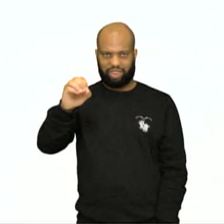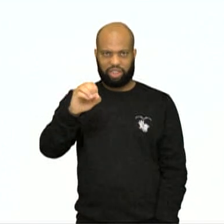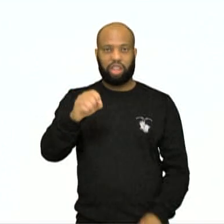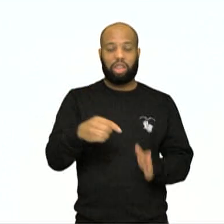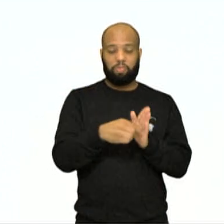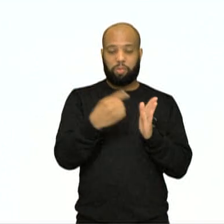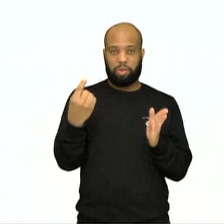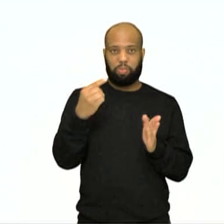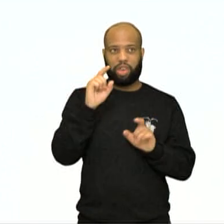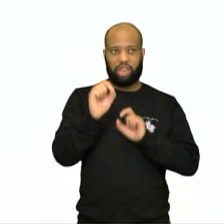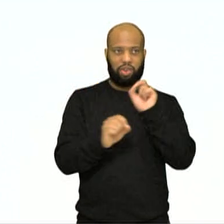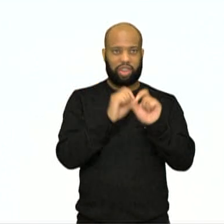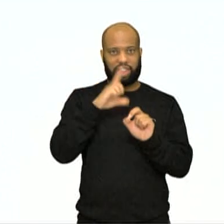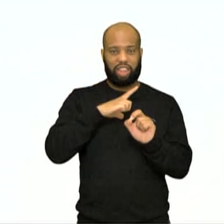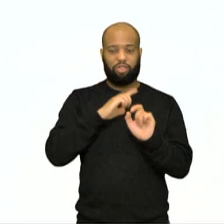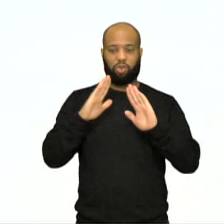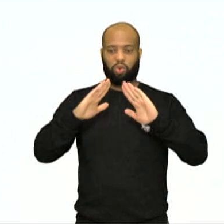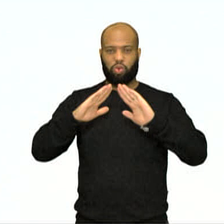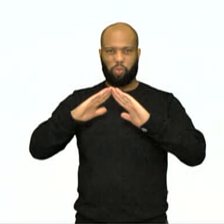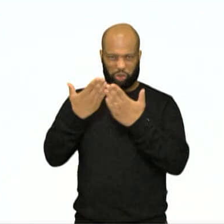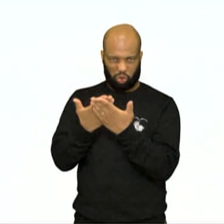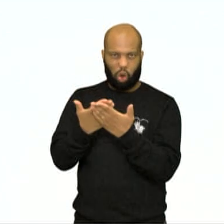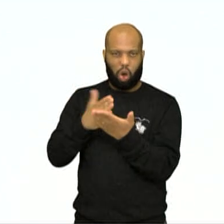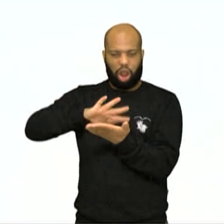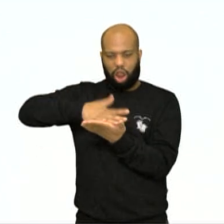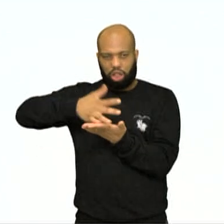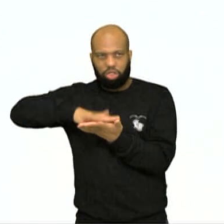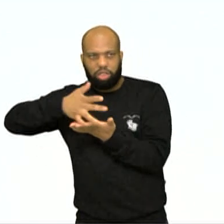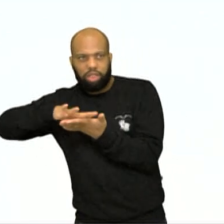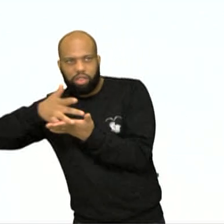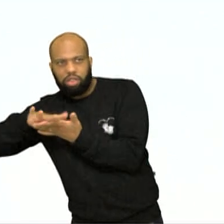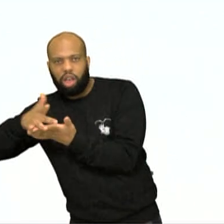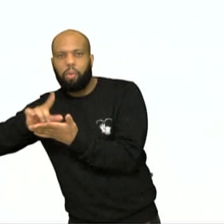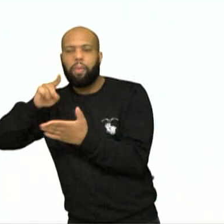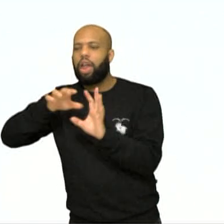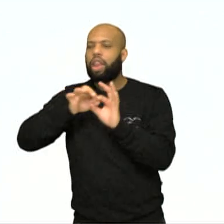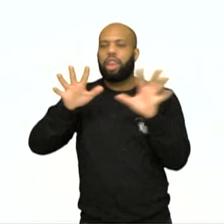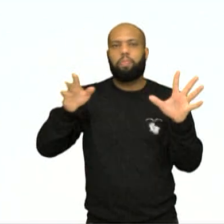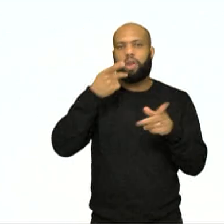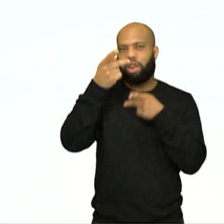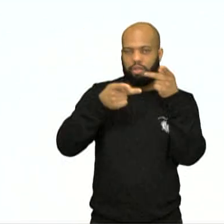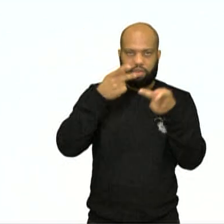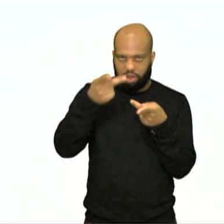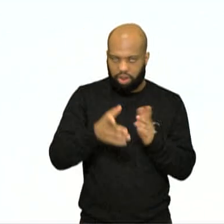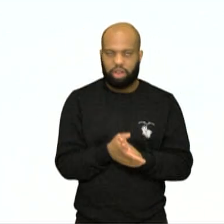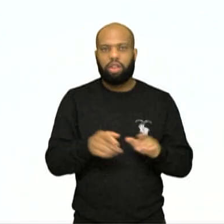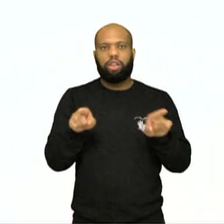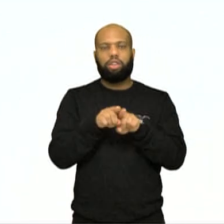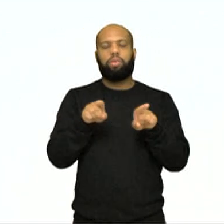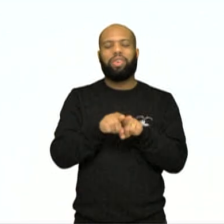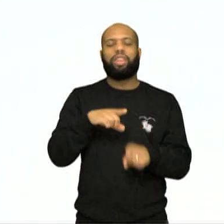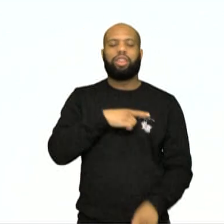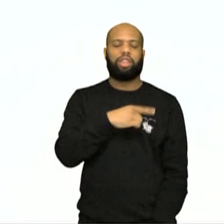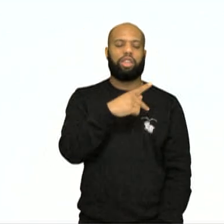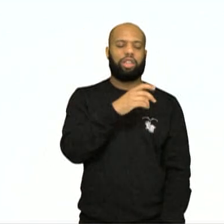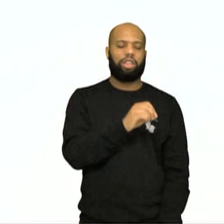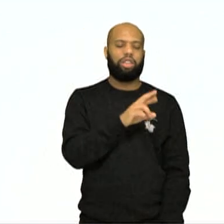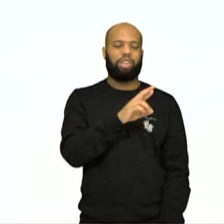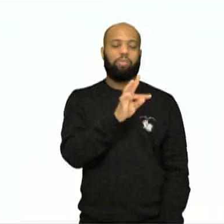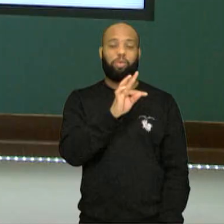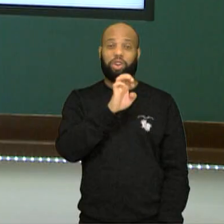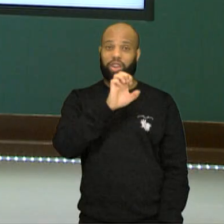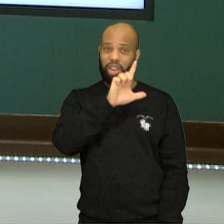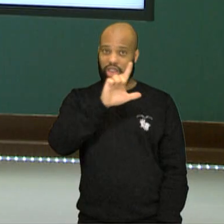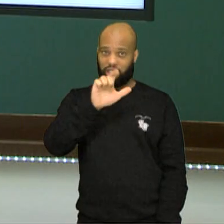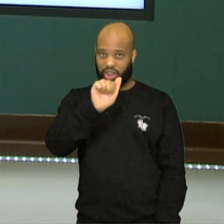Falar, que depois se tornou, né, Vai Como Pode, aí chegou lá e se tornou Estácio de Sá. Tem a Portela, que agora em